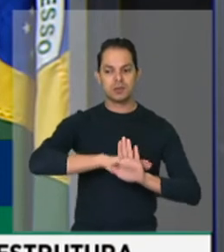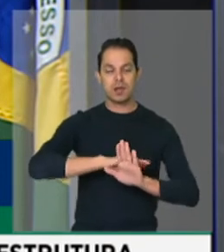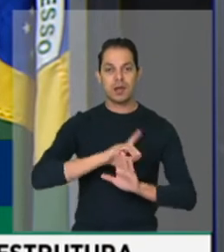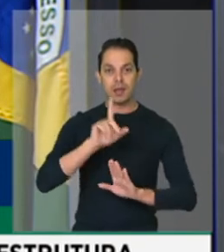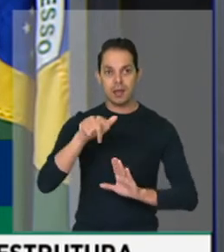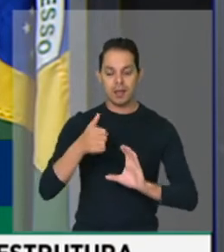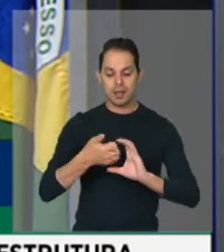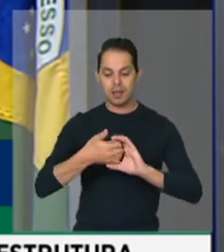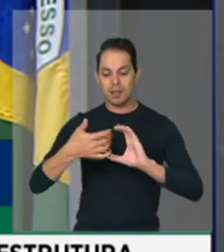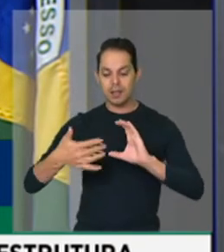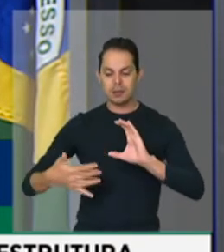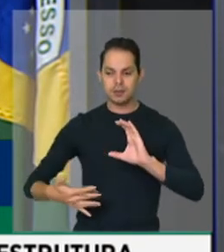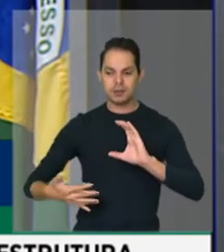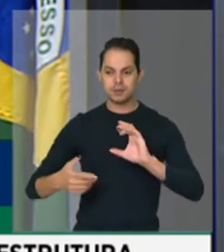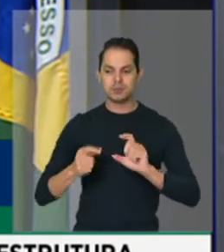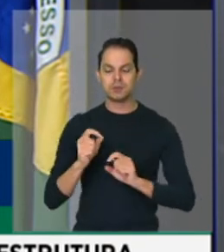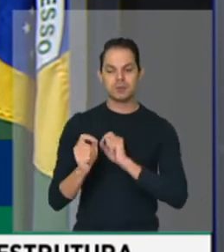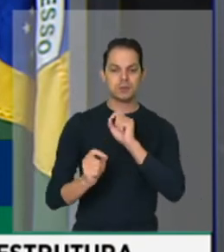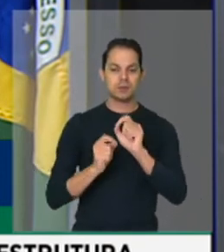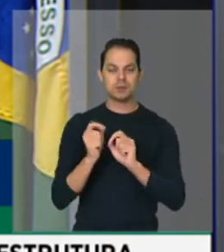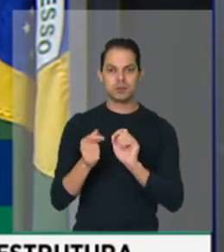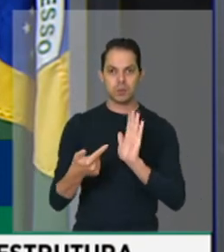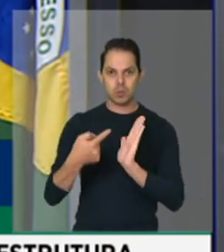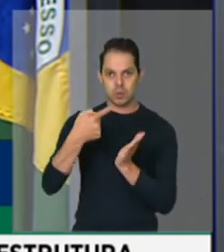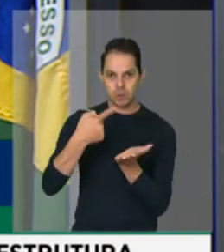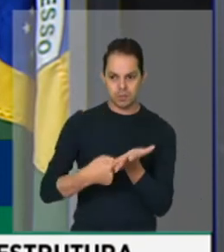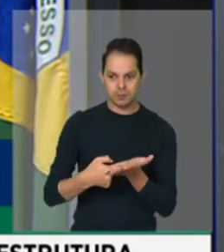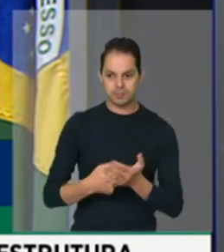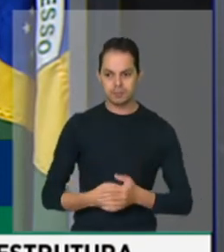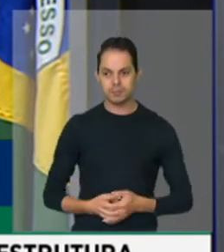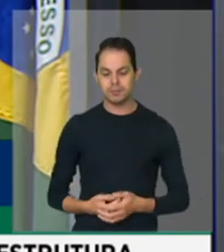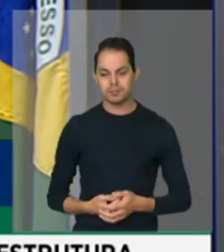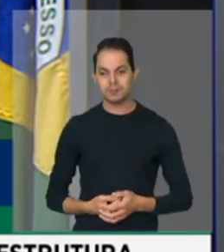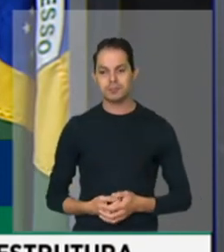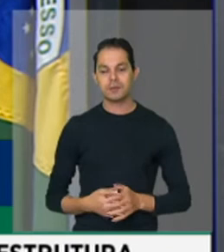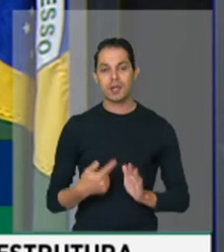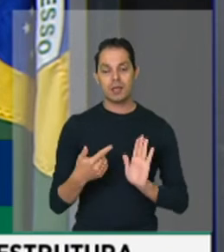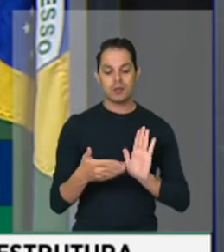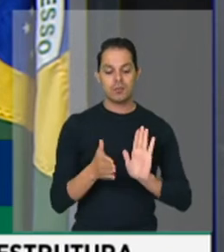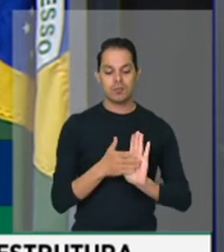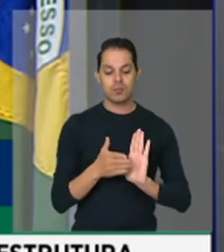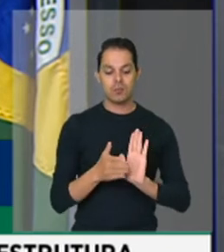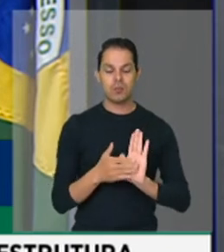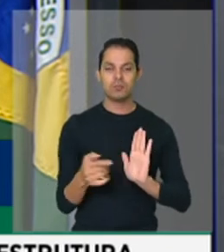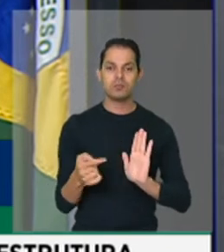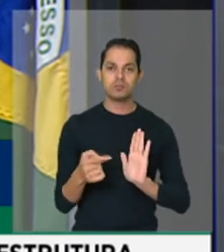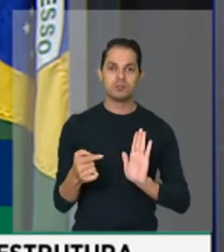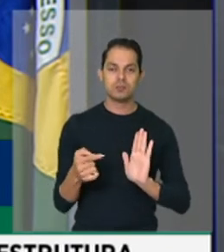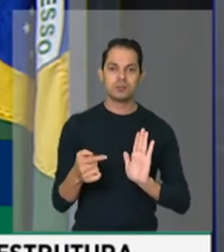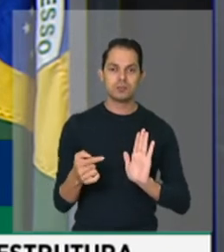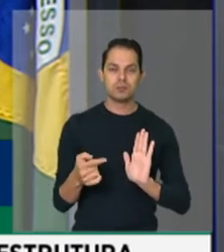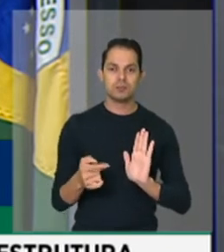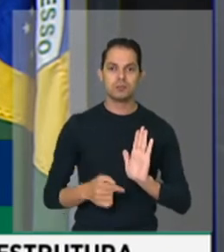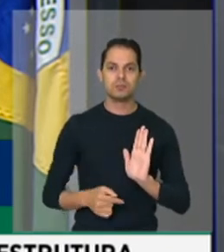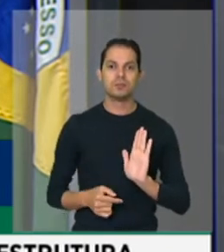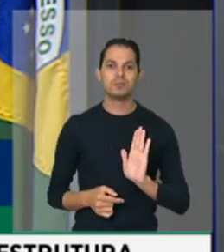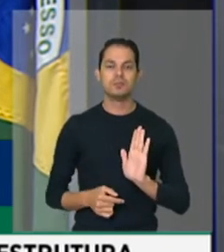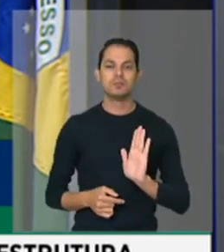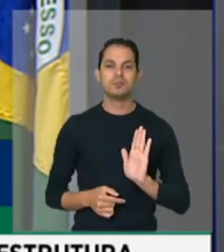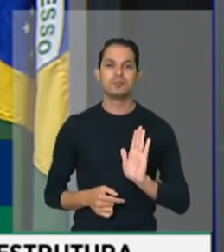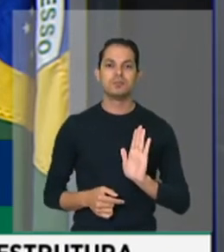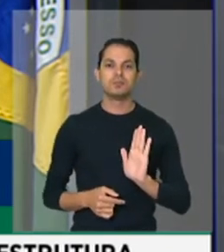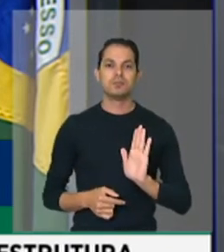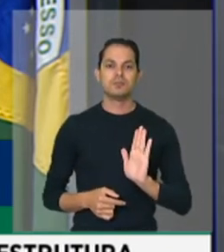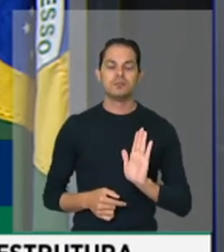caracteriza exatamente este compromisso. Trata-se de uma propositura, senhor presidente, senhoras e senhores parlamentares,